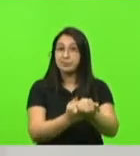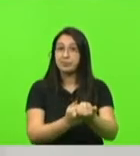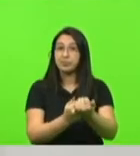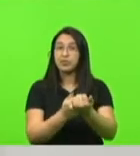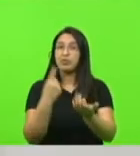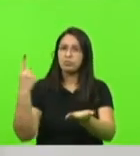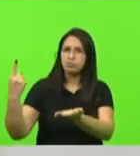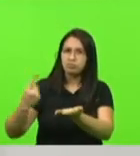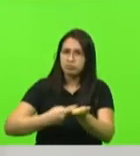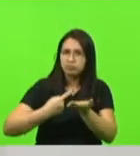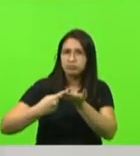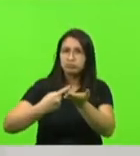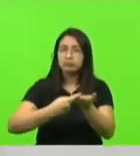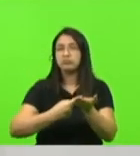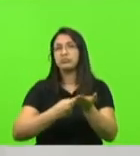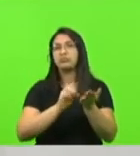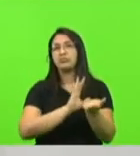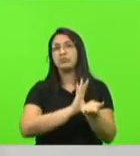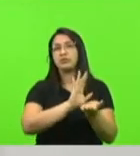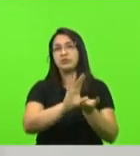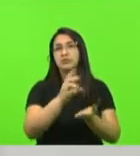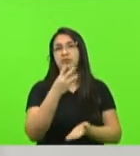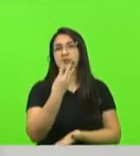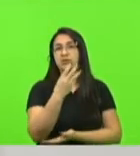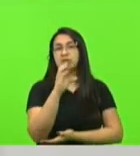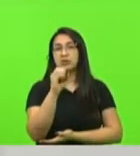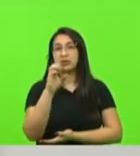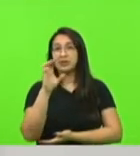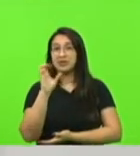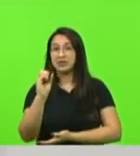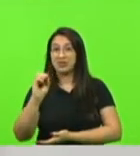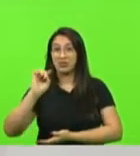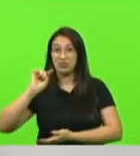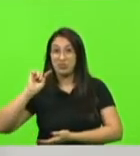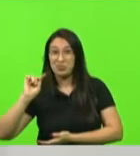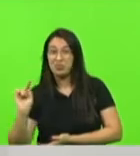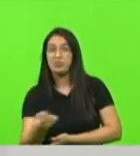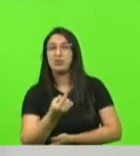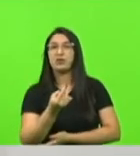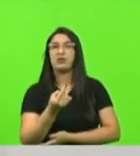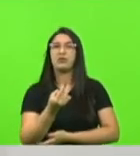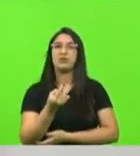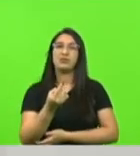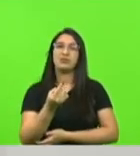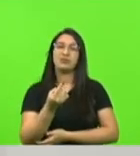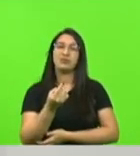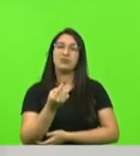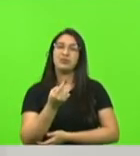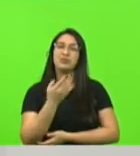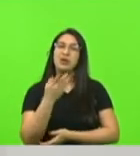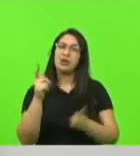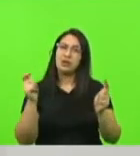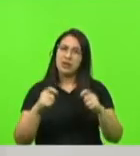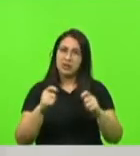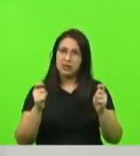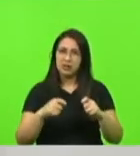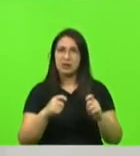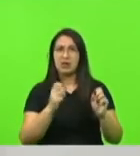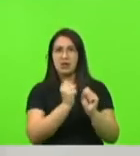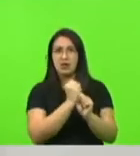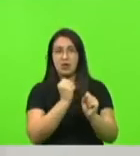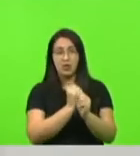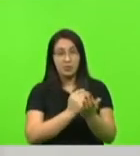parceiros em colocar 300 milhões para que essa obra não pare e saia do papel o mais rápido possível o seu encerramento.